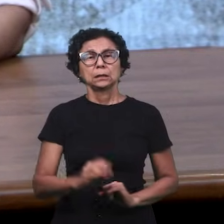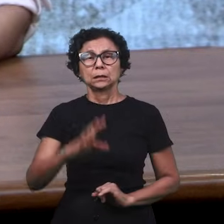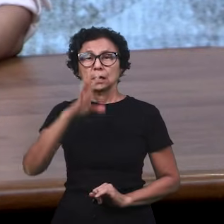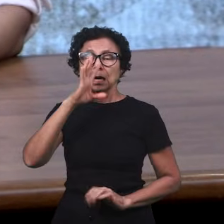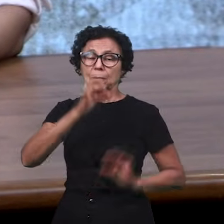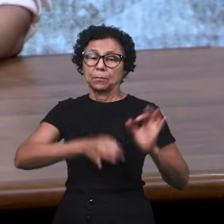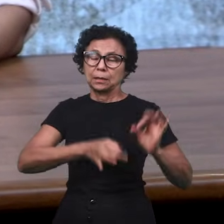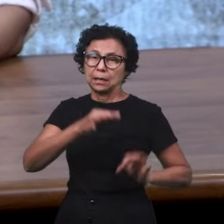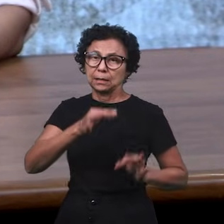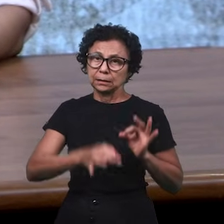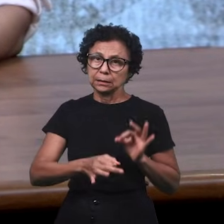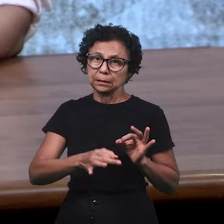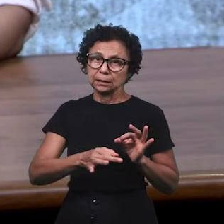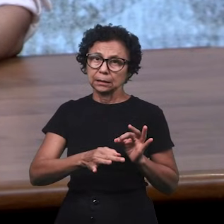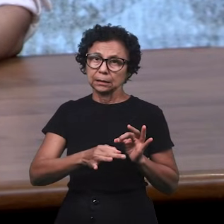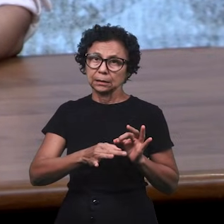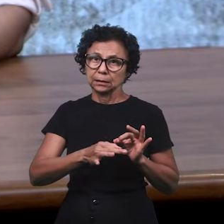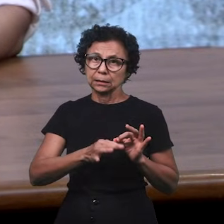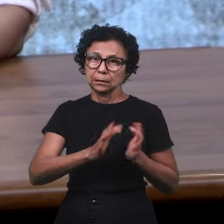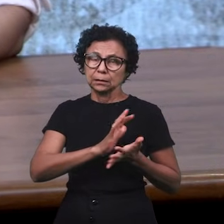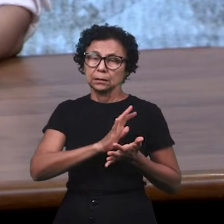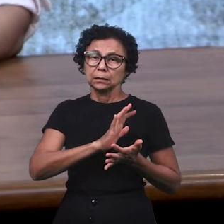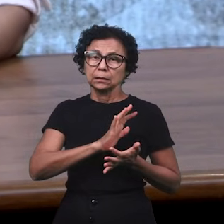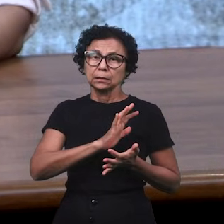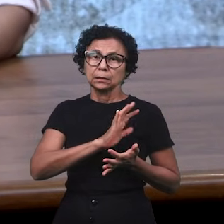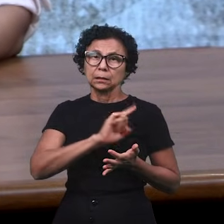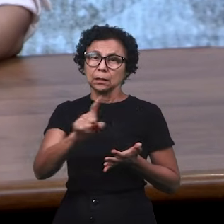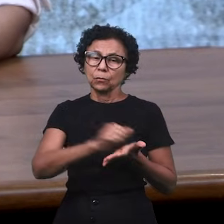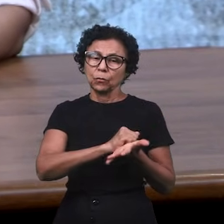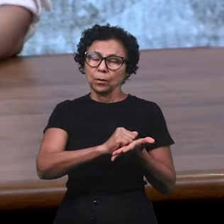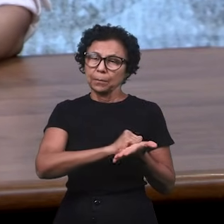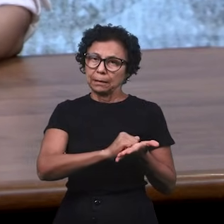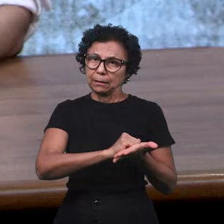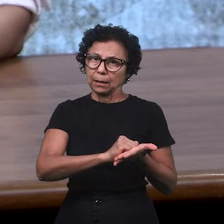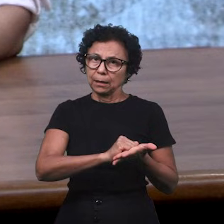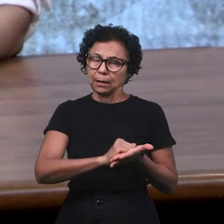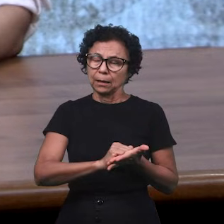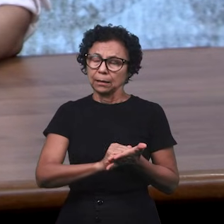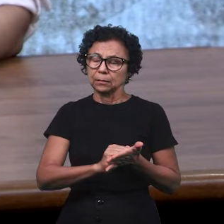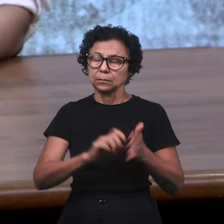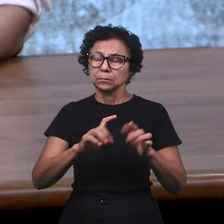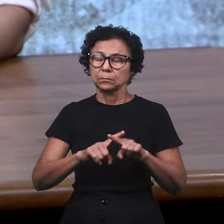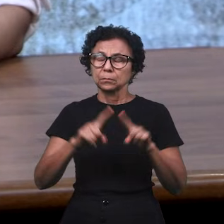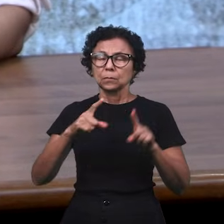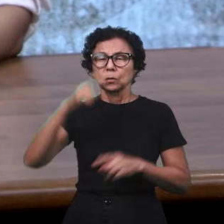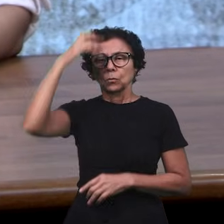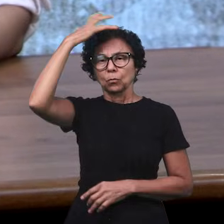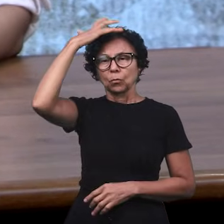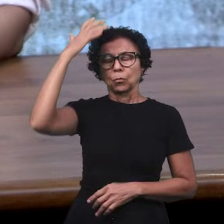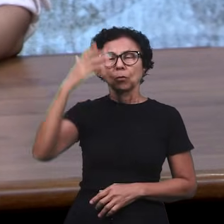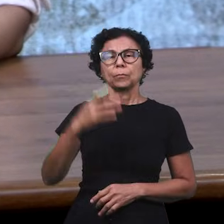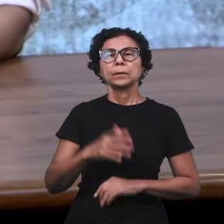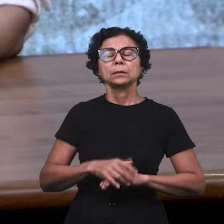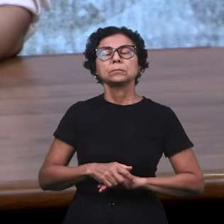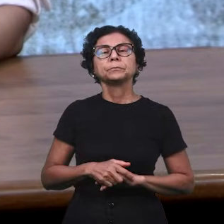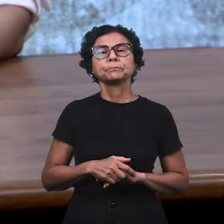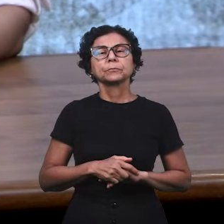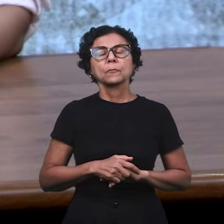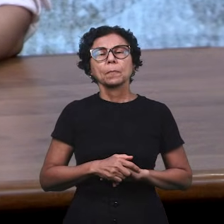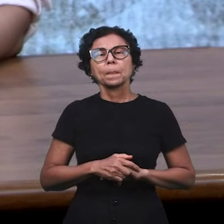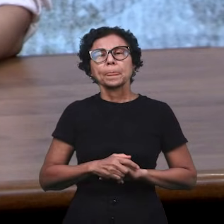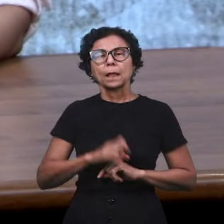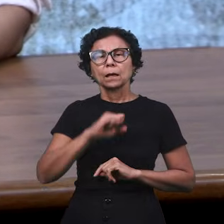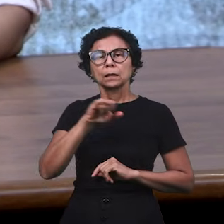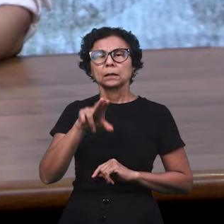se apagará. Porém, ao rei de Judá, que vos enviou a consultar ao Senhor, assim